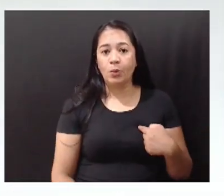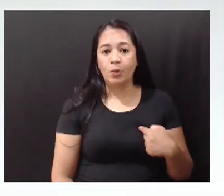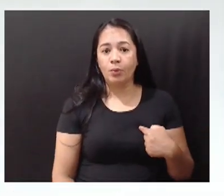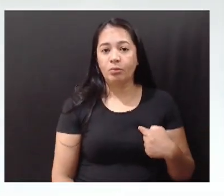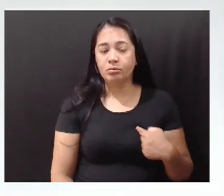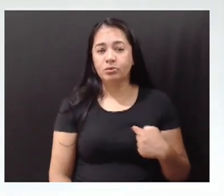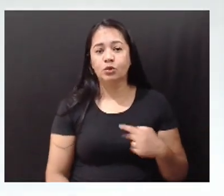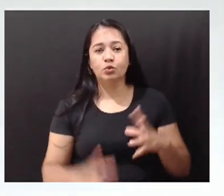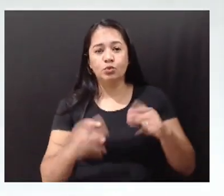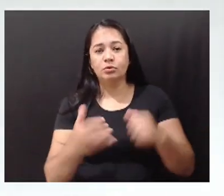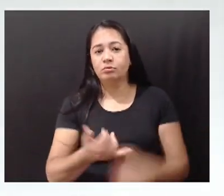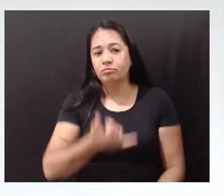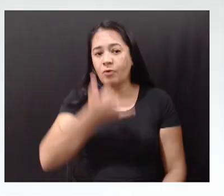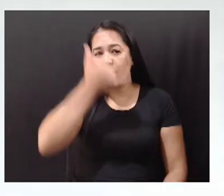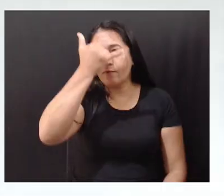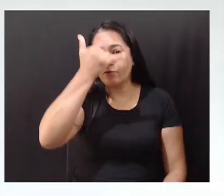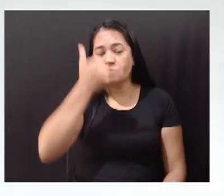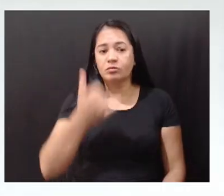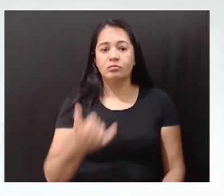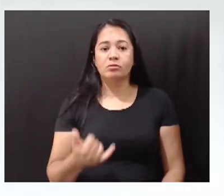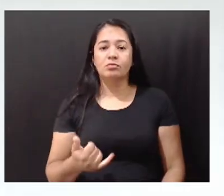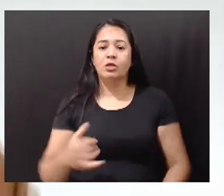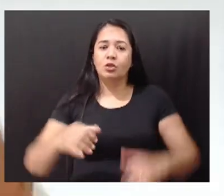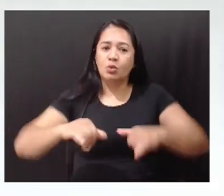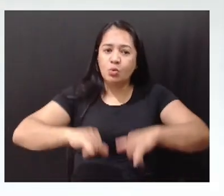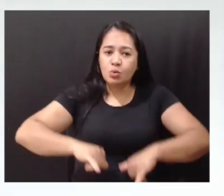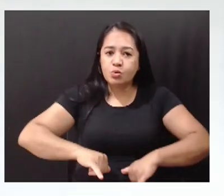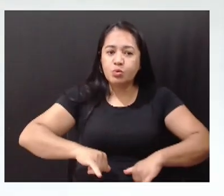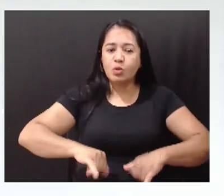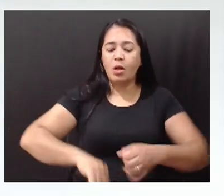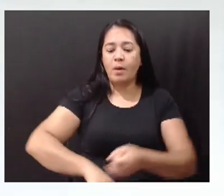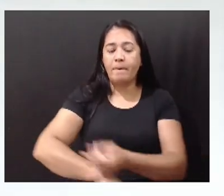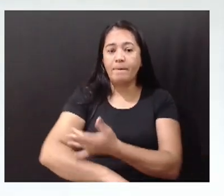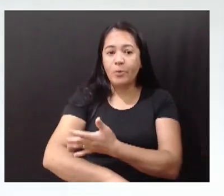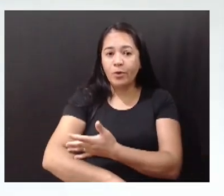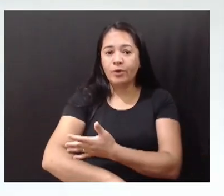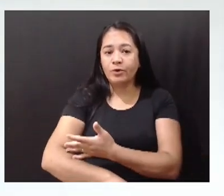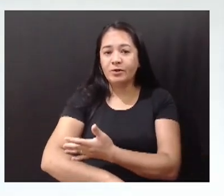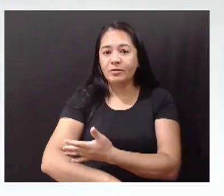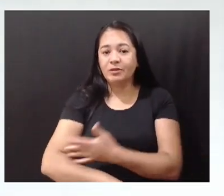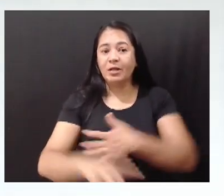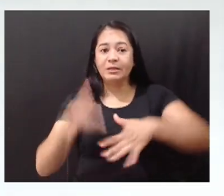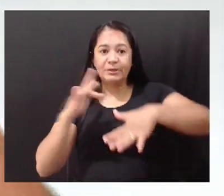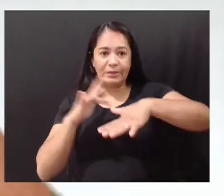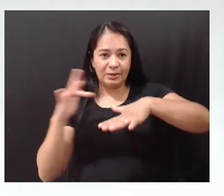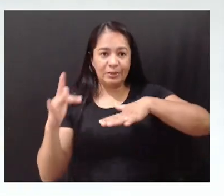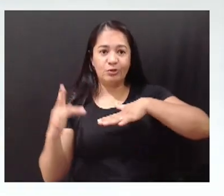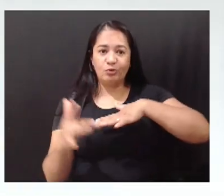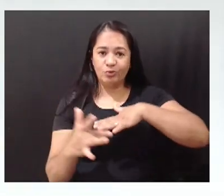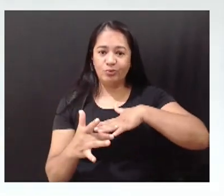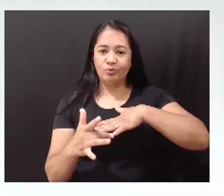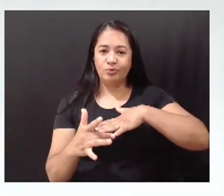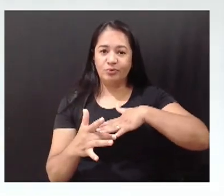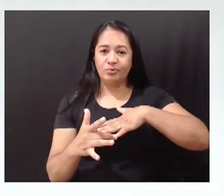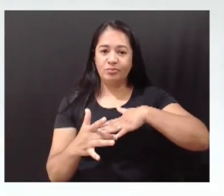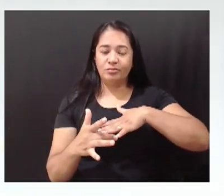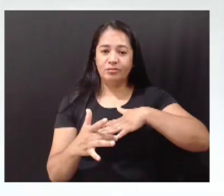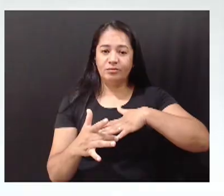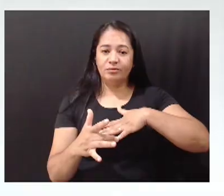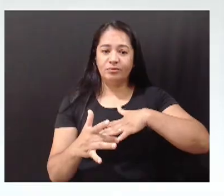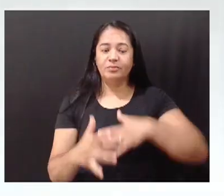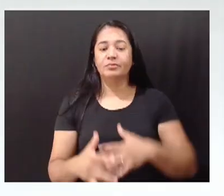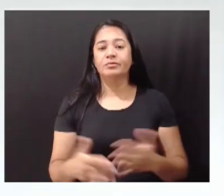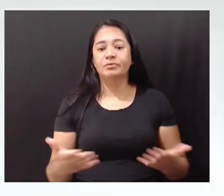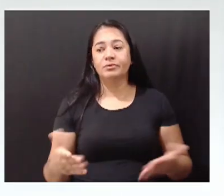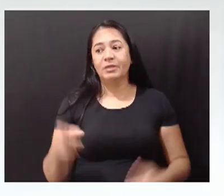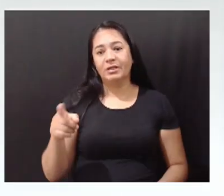frustração, esse sofrimento emocional nas redes sociais, é uma autossabotagem, é um refúgio. Então, ali eu